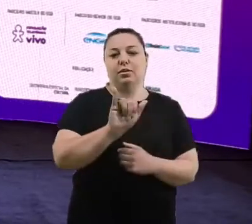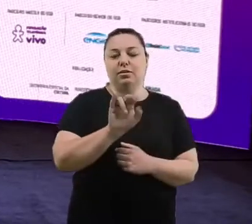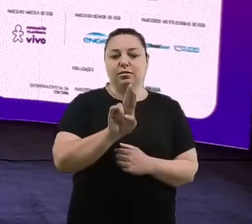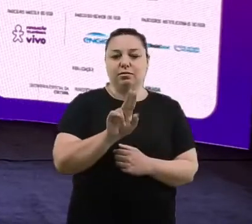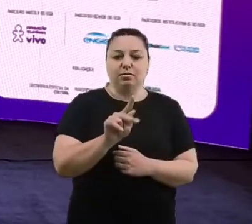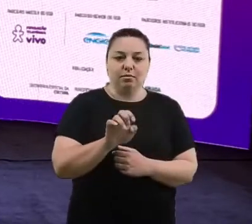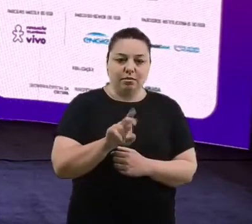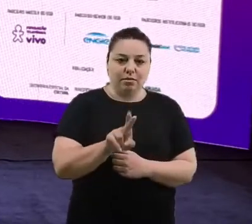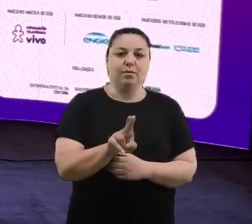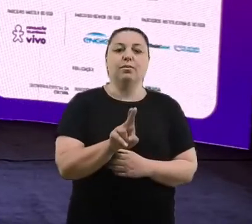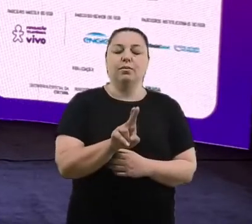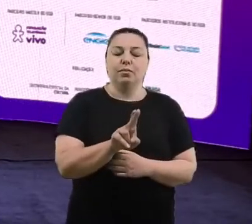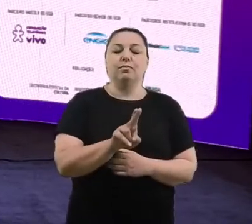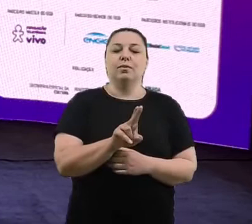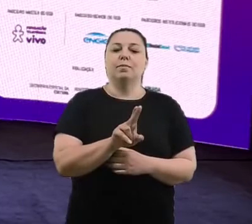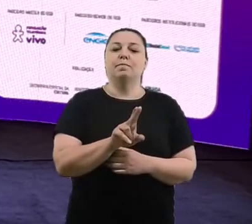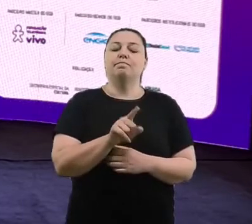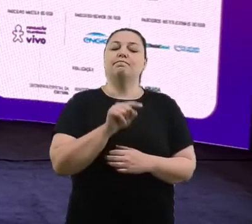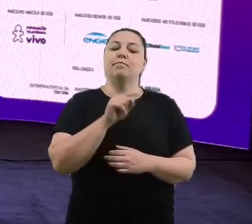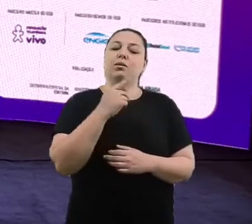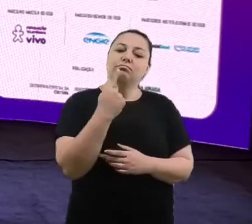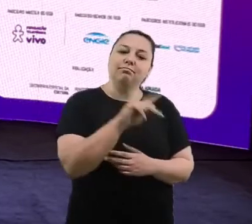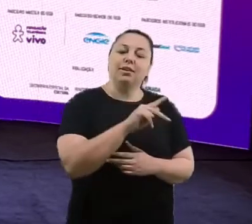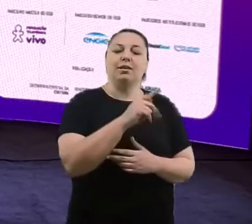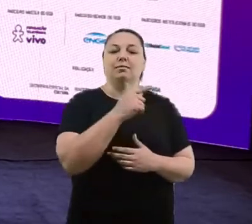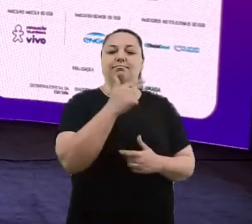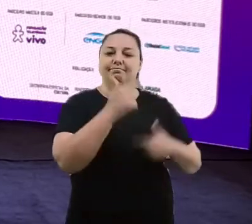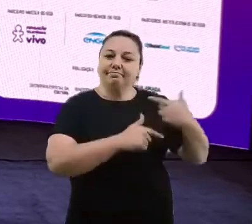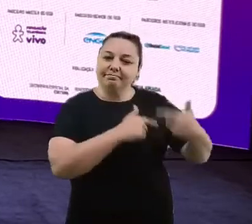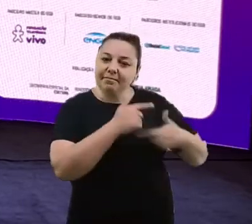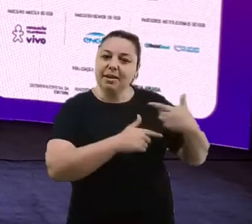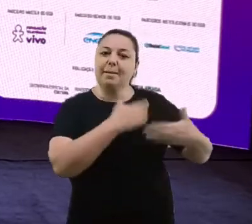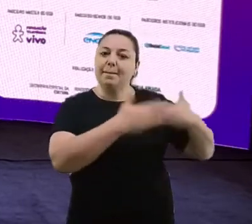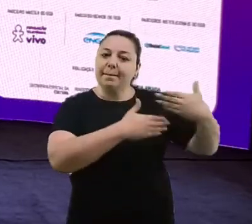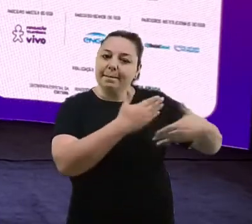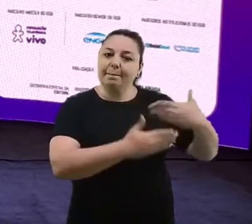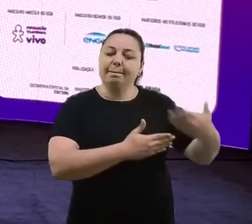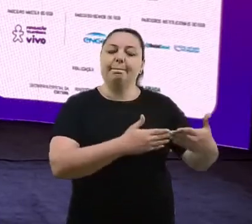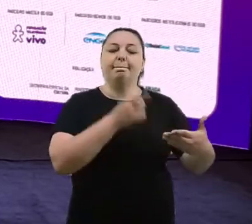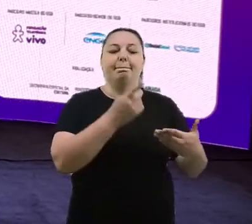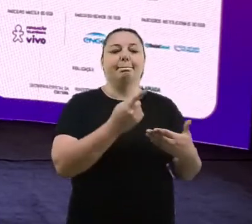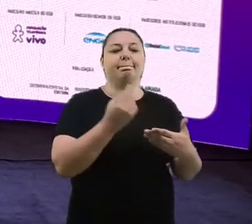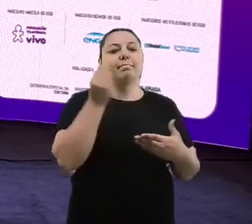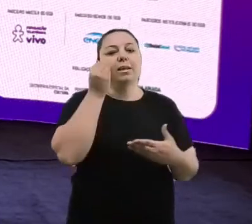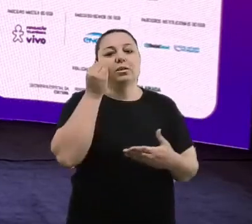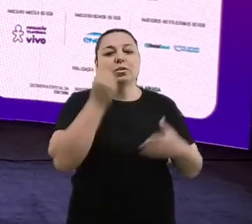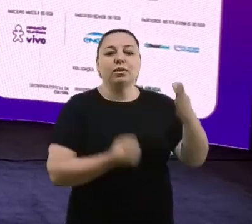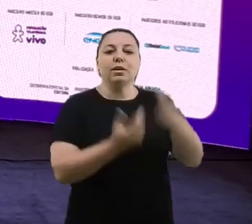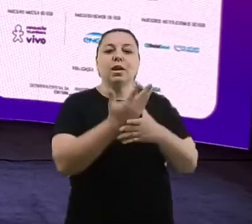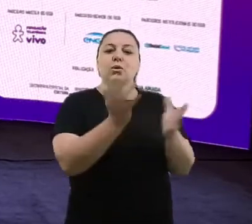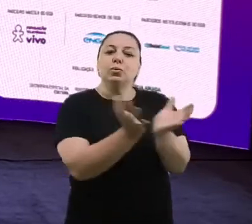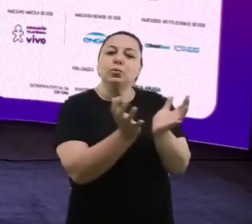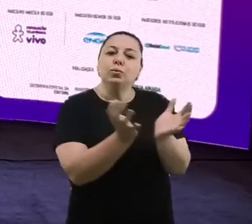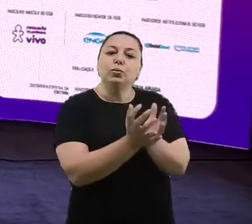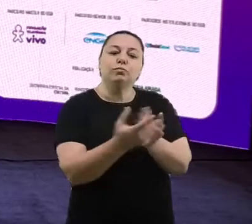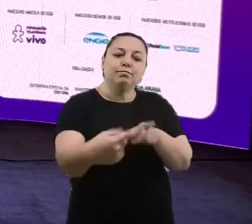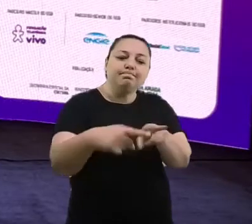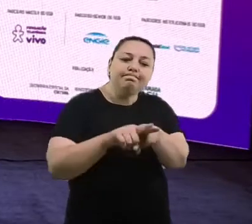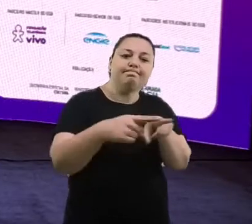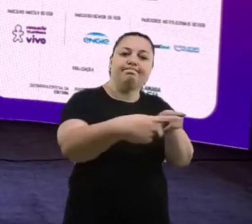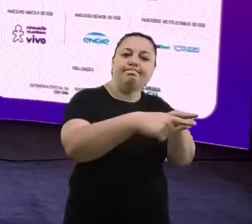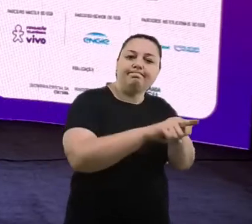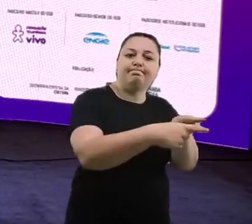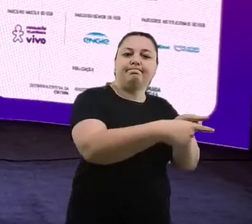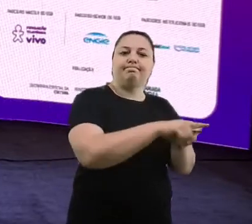nessa jornada dele, no início, ele buscou formar o time de fundadores. Então, ele começou a procurar pessoas que